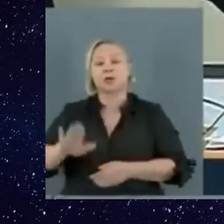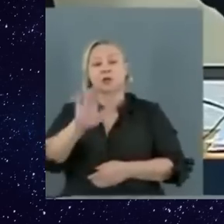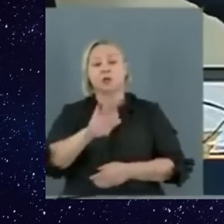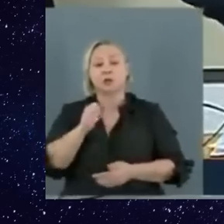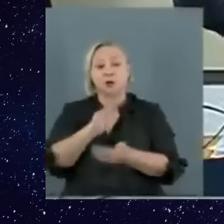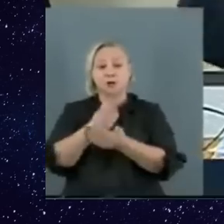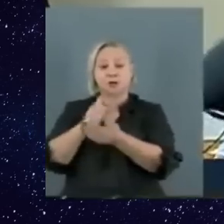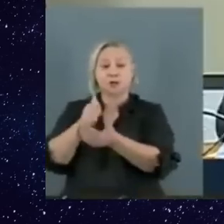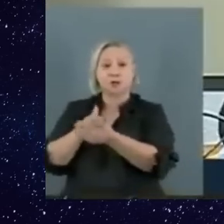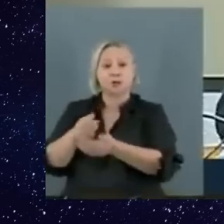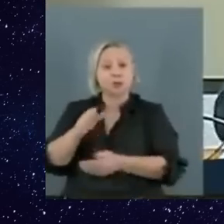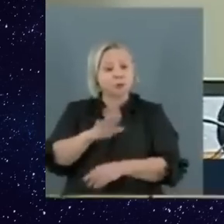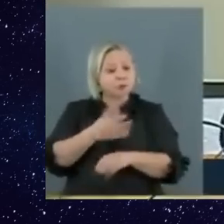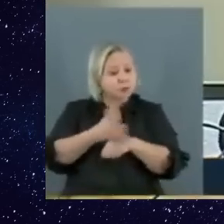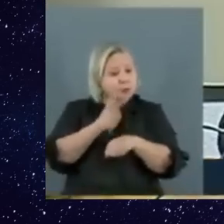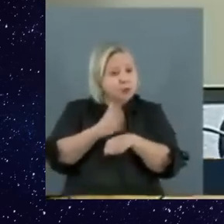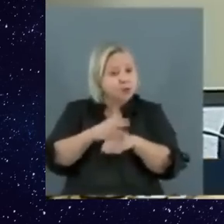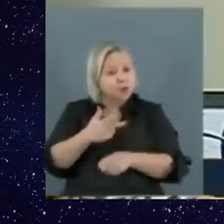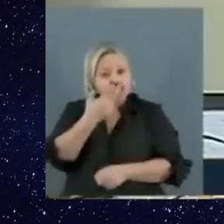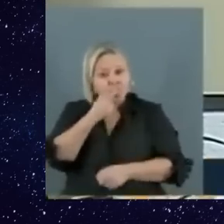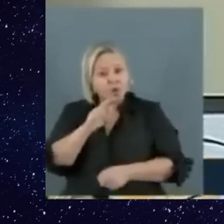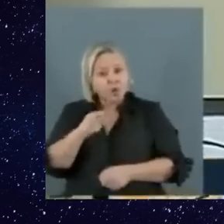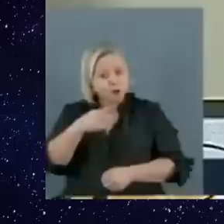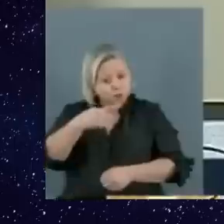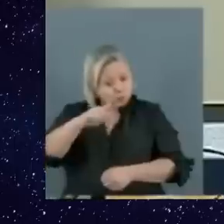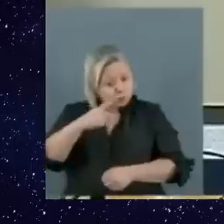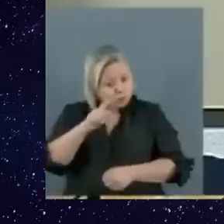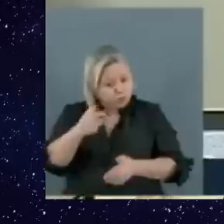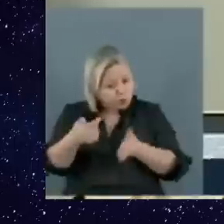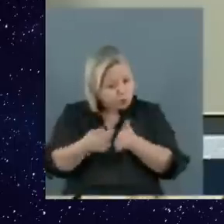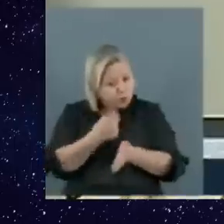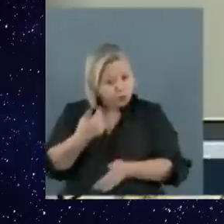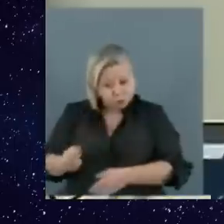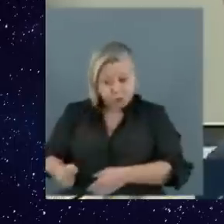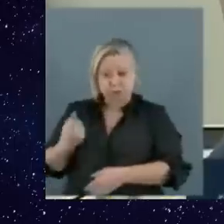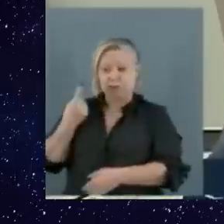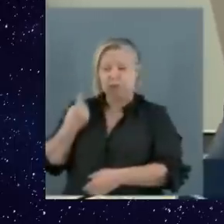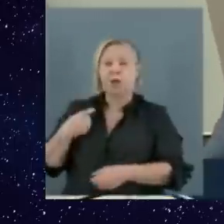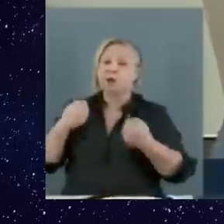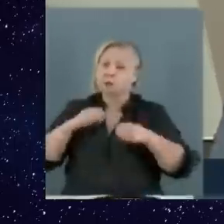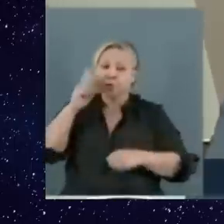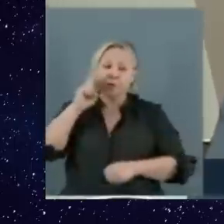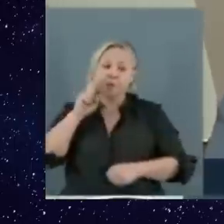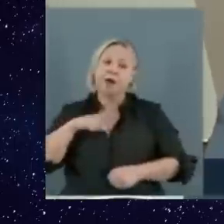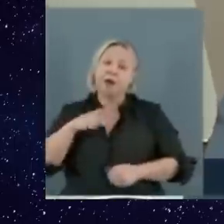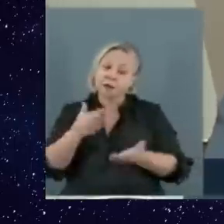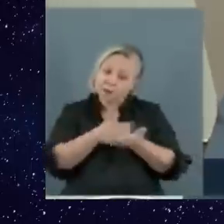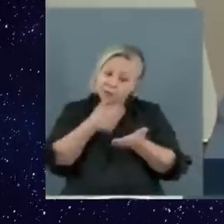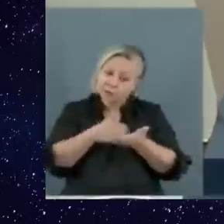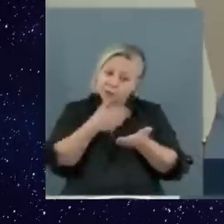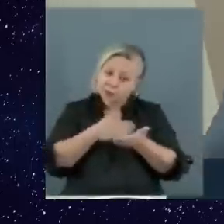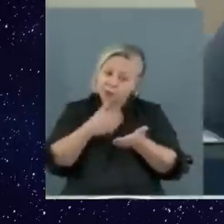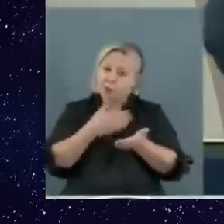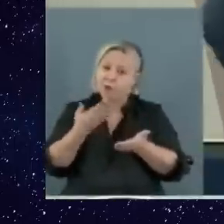Consumidor agiu, eu acho que a sua pergunta é esquisita, porque o senhor deve lembrar que existe o Código de Defesa do Consumidor, Lei